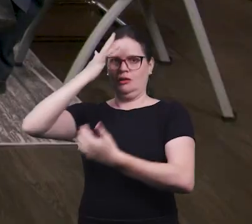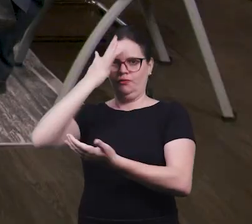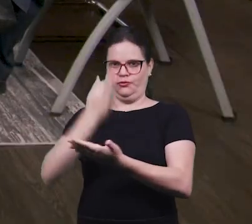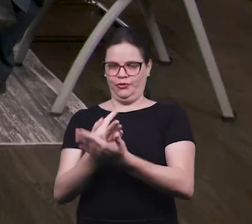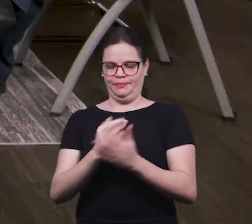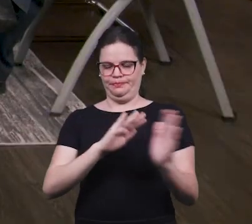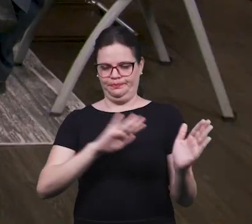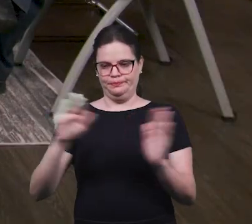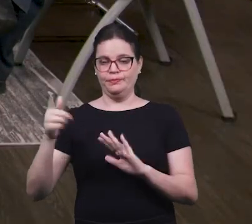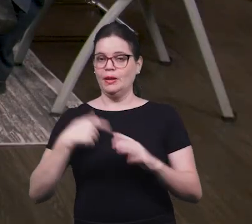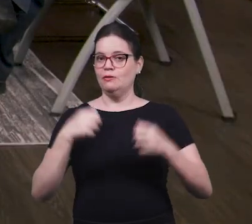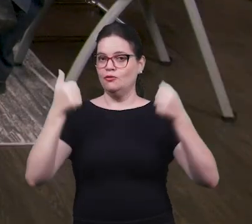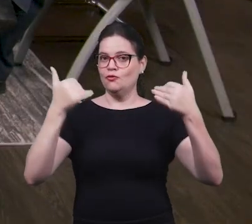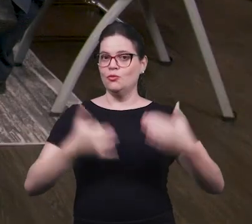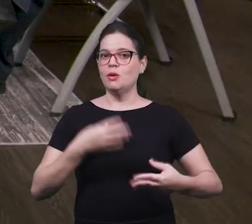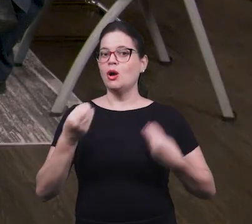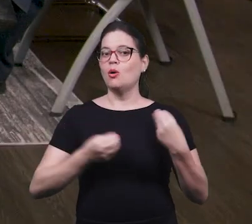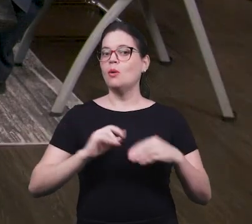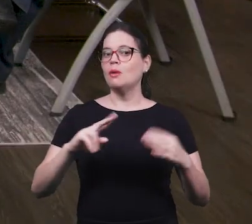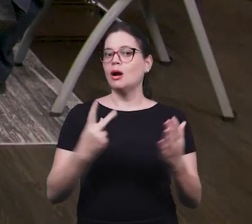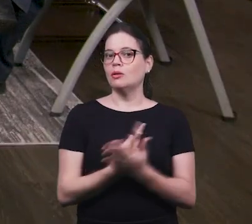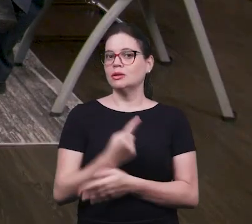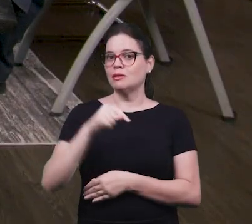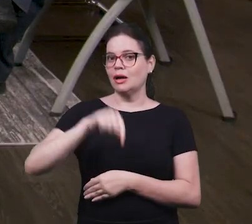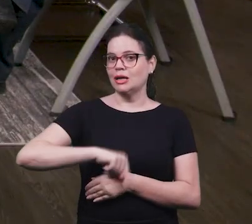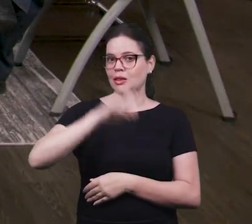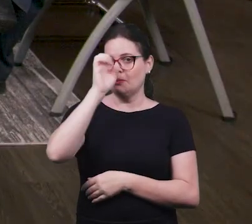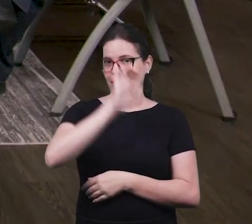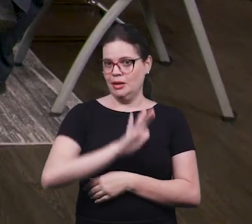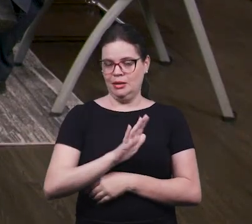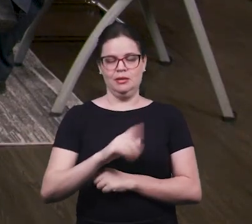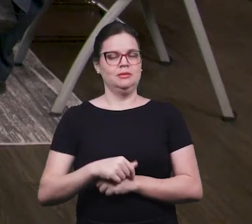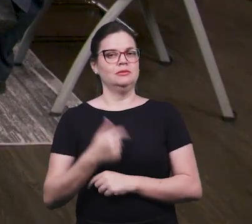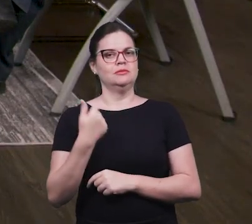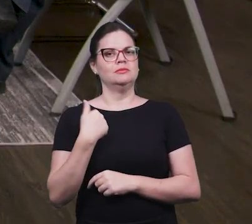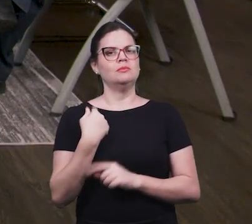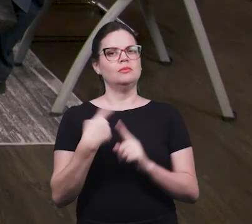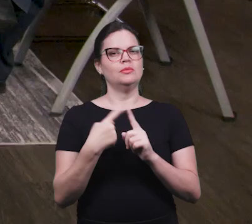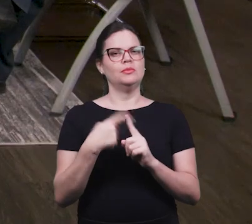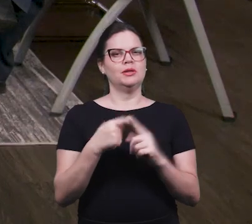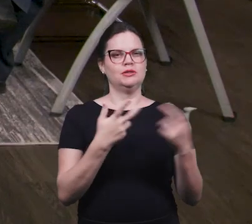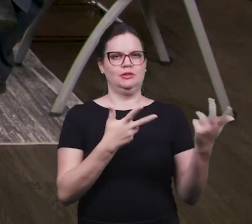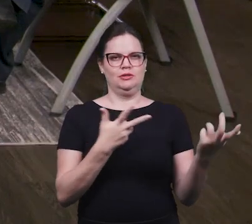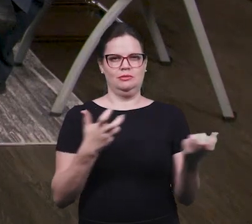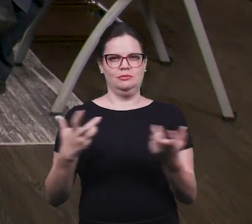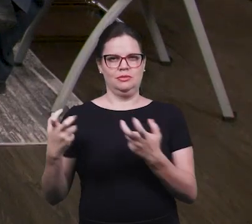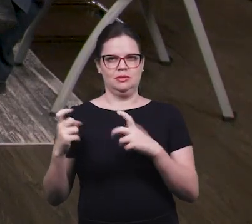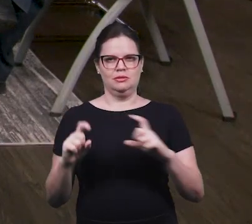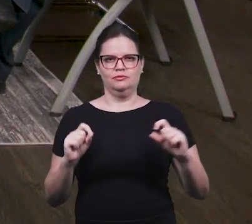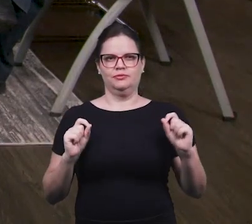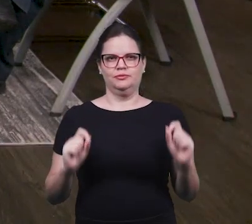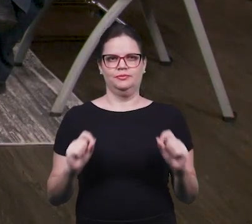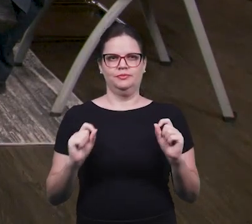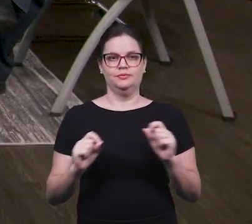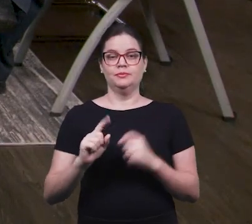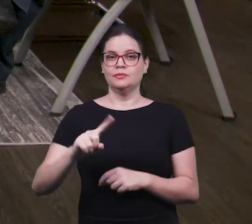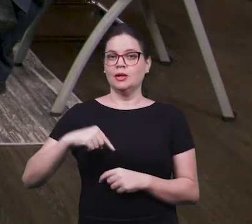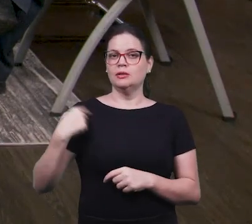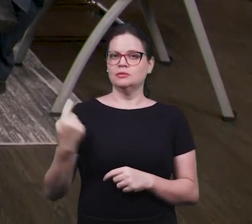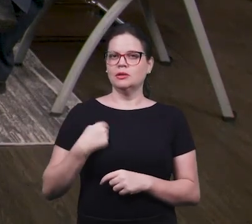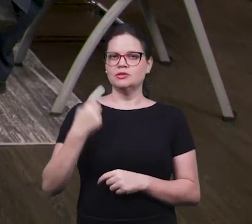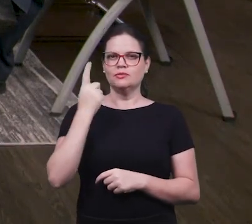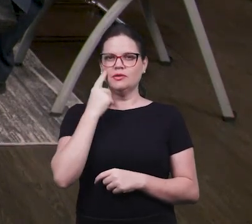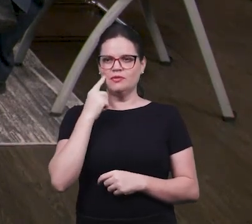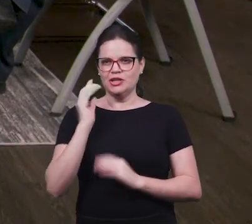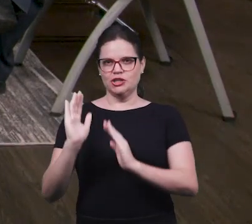Brasil. Então, aí você pergunta, estamos num momento do derramamento do Espírito?